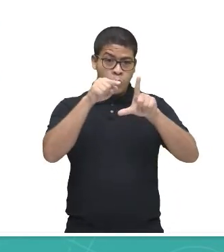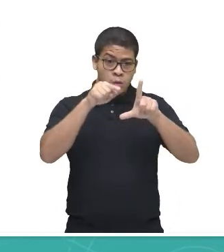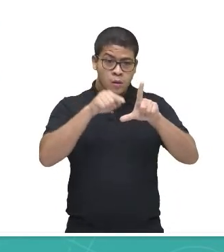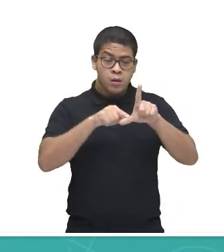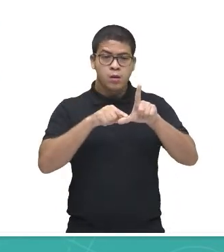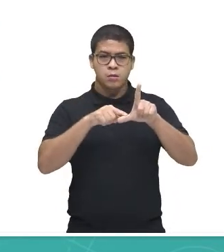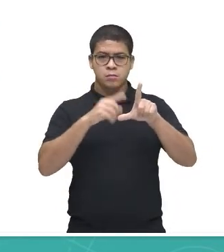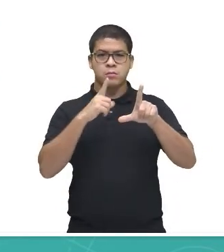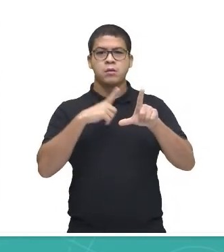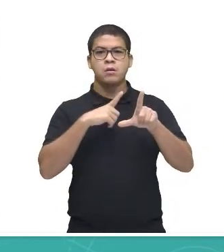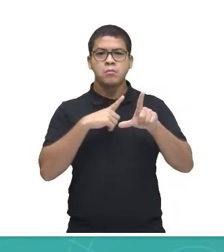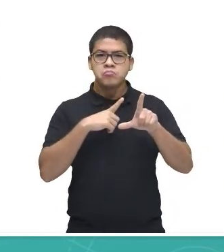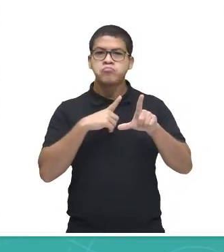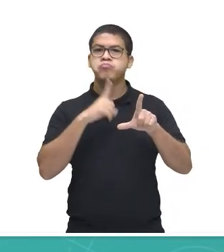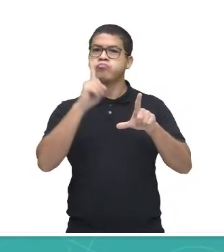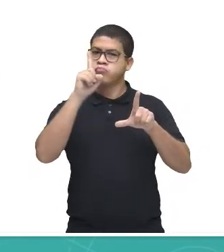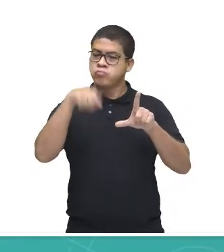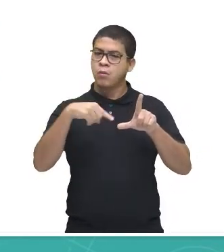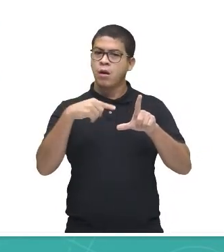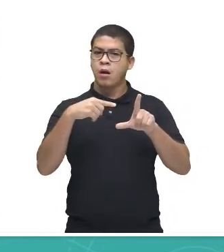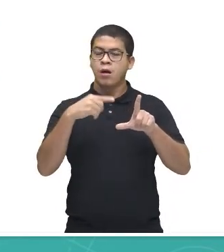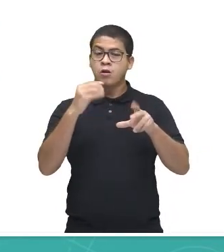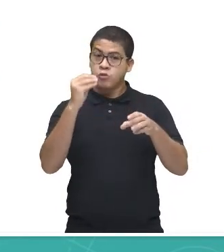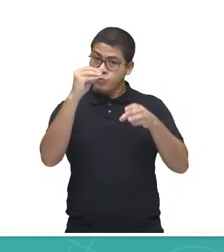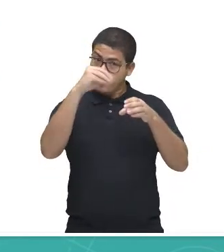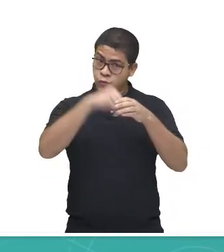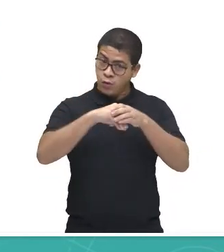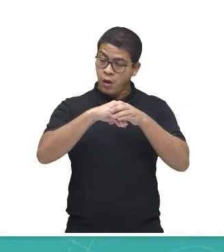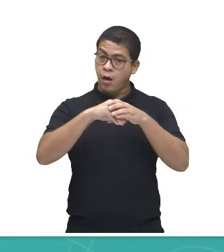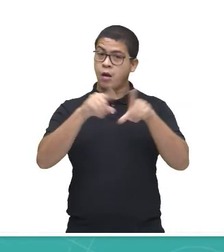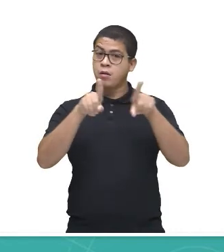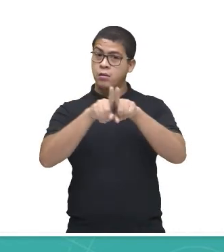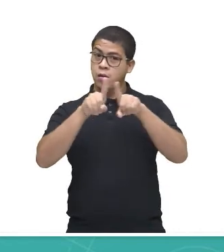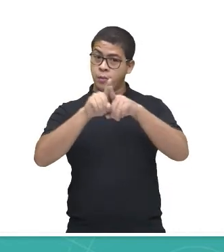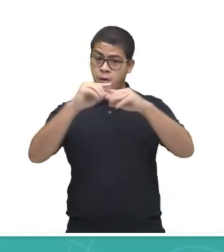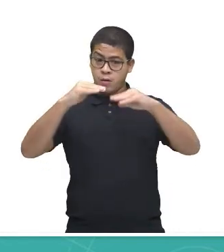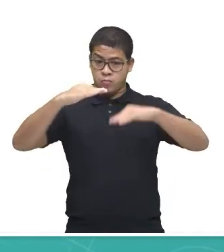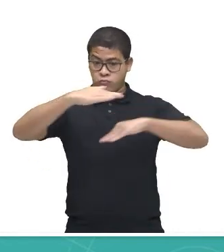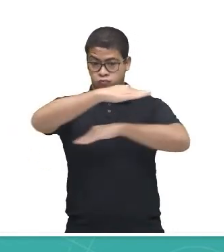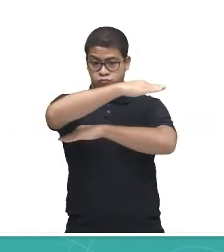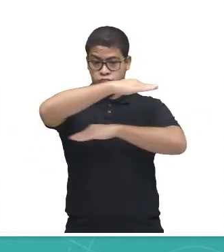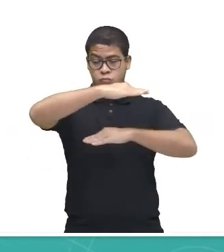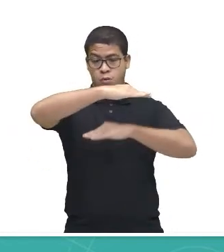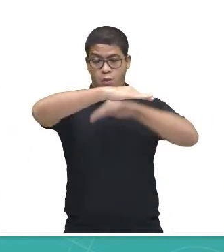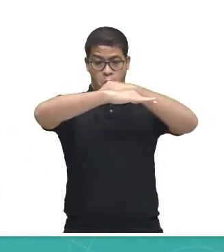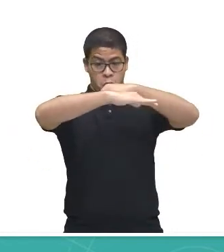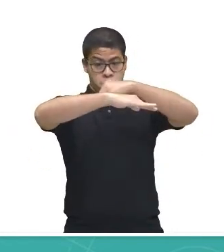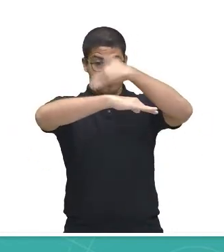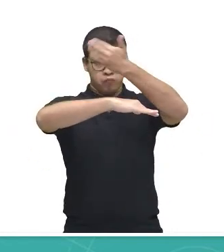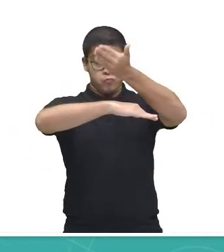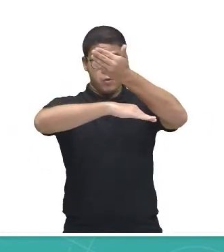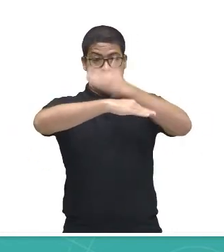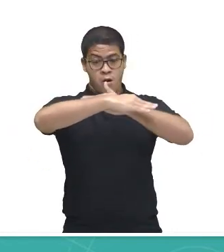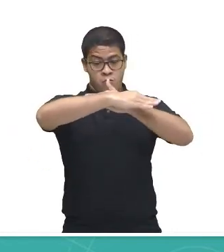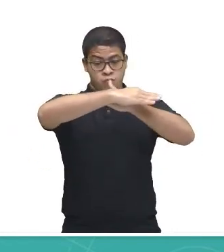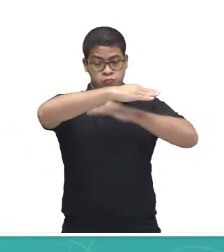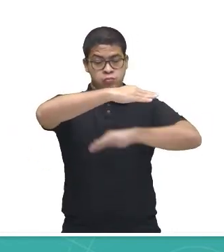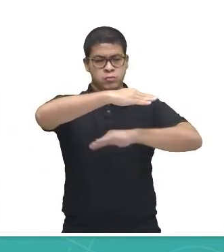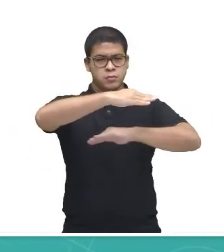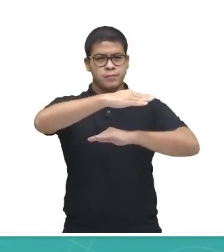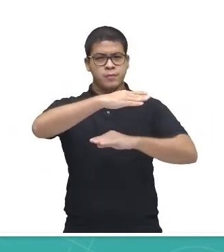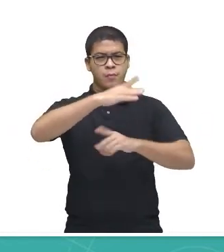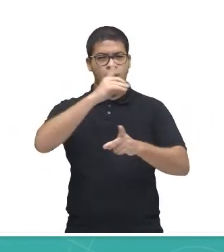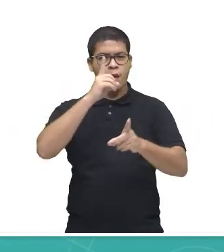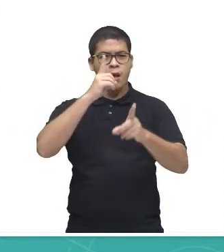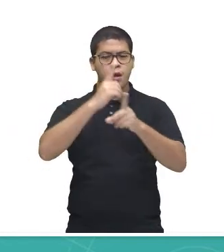ângulos alternos externos. E aí esses ângulos eu coloquei para você a identificação por números, certo? De